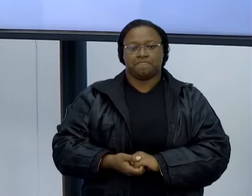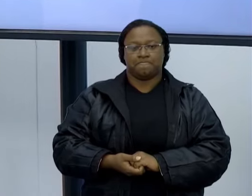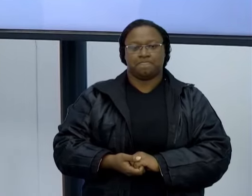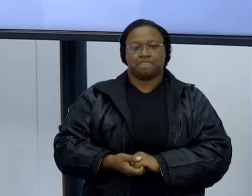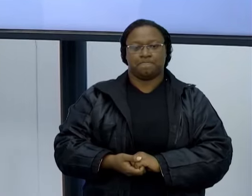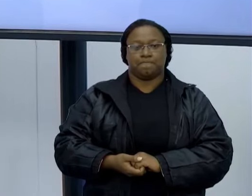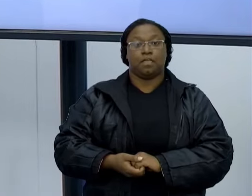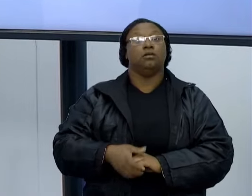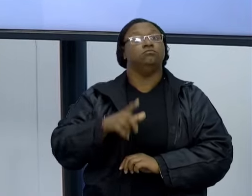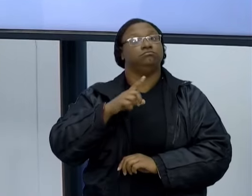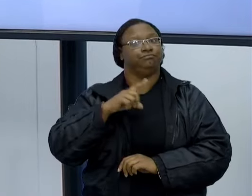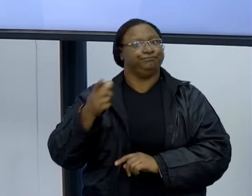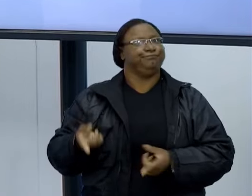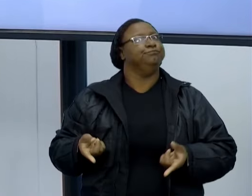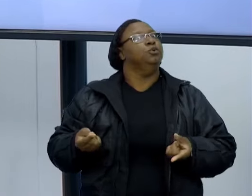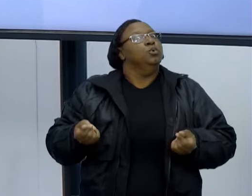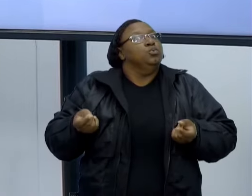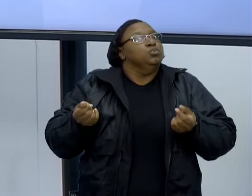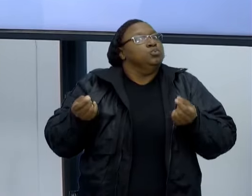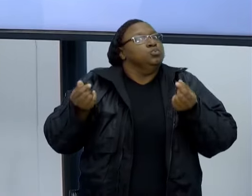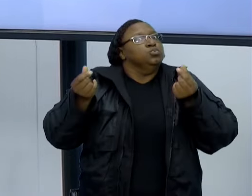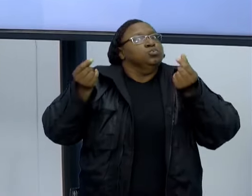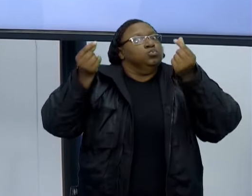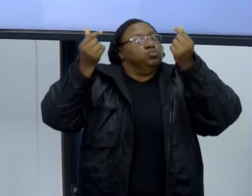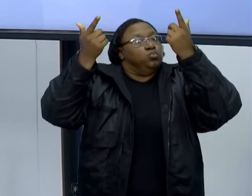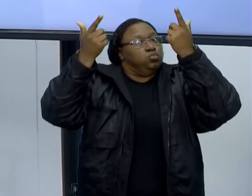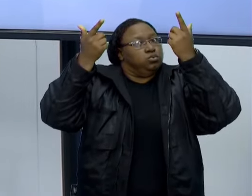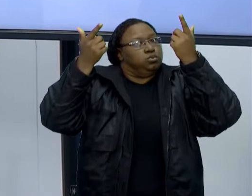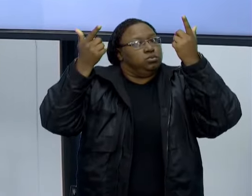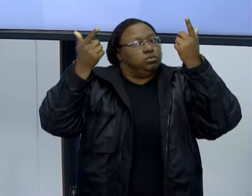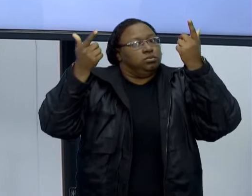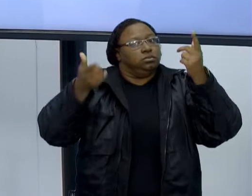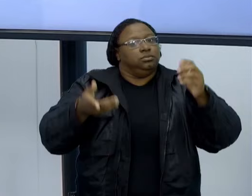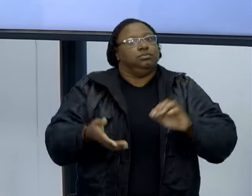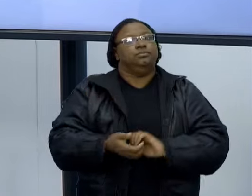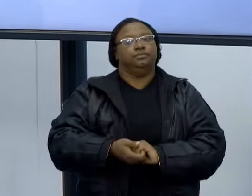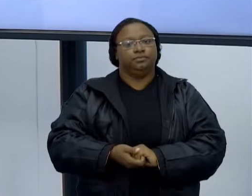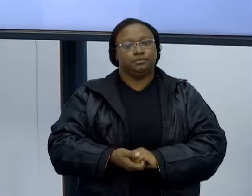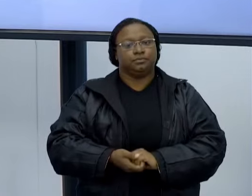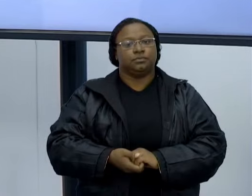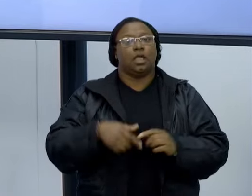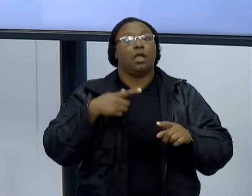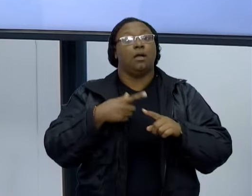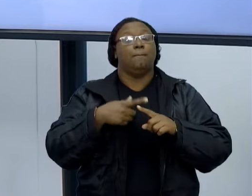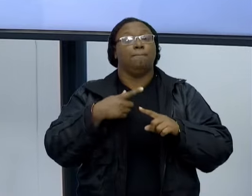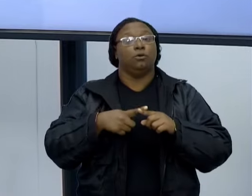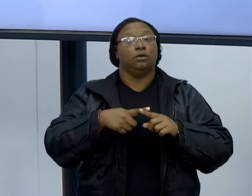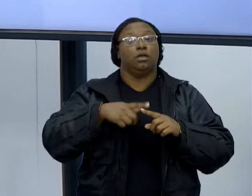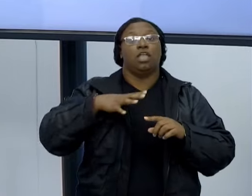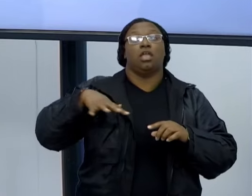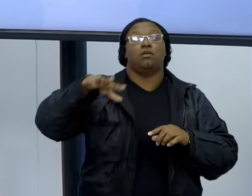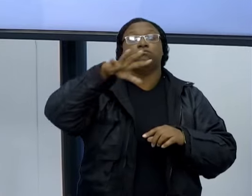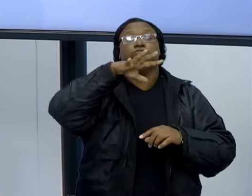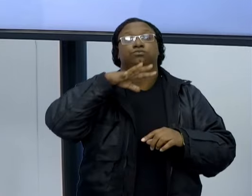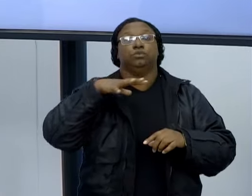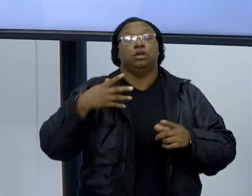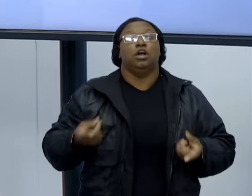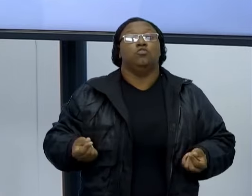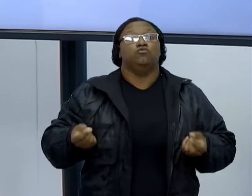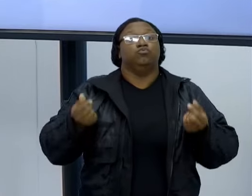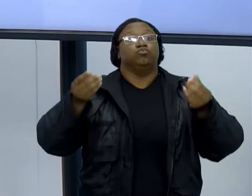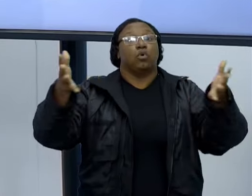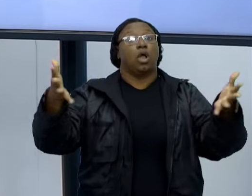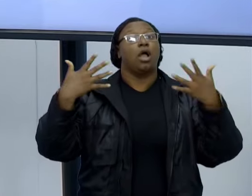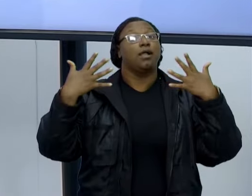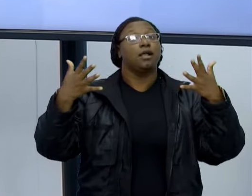grande gasto, né, de energia, porque a maior parte da energia que gera essa lâmpada é calor, e o que a